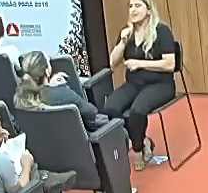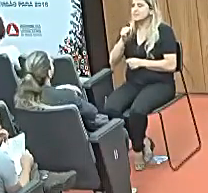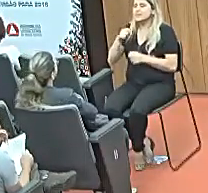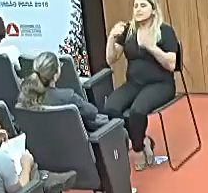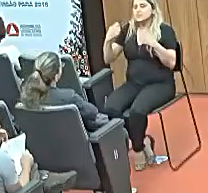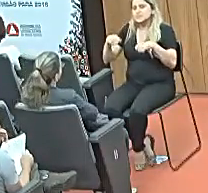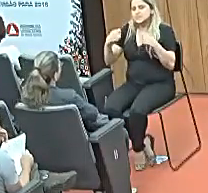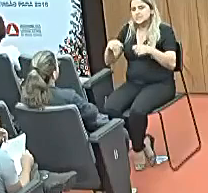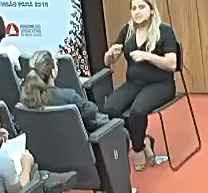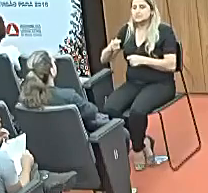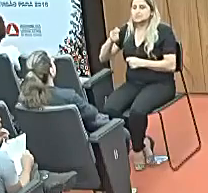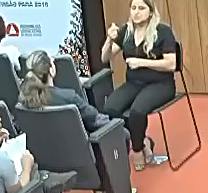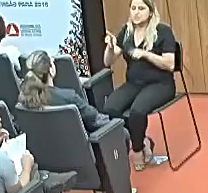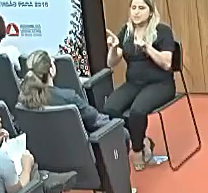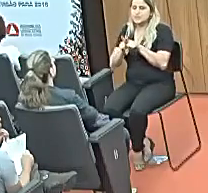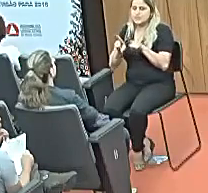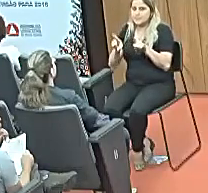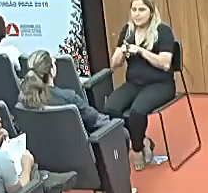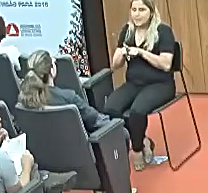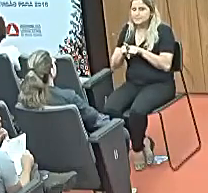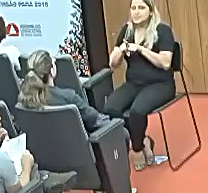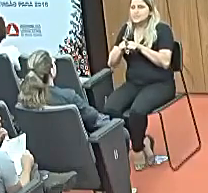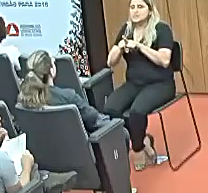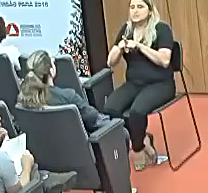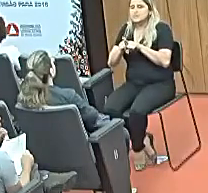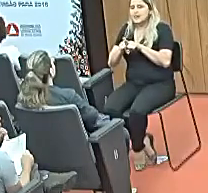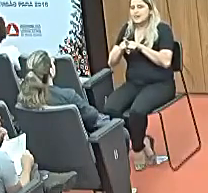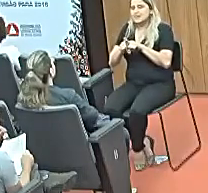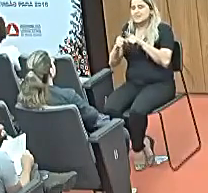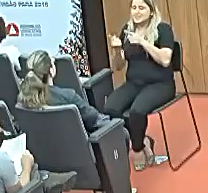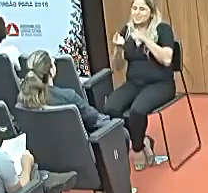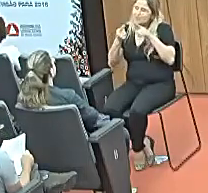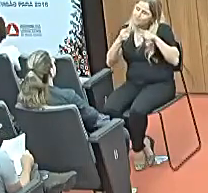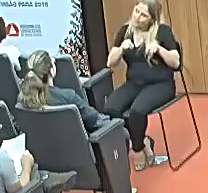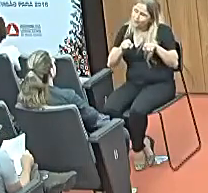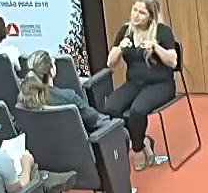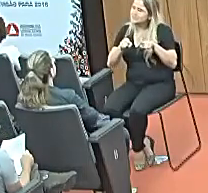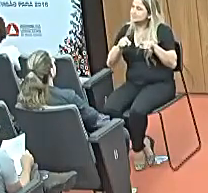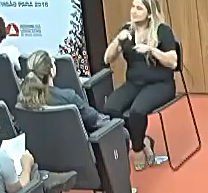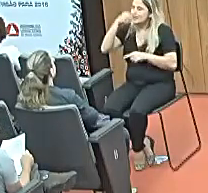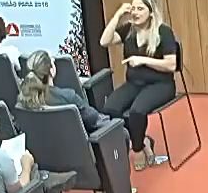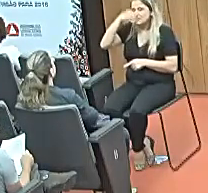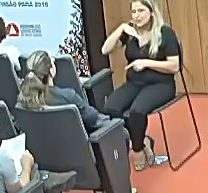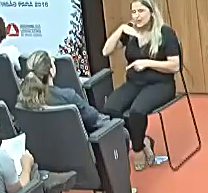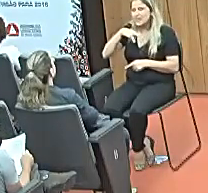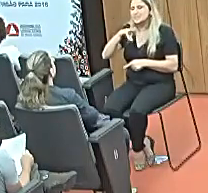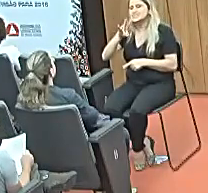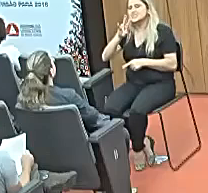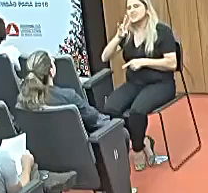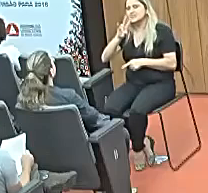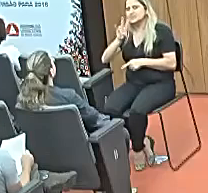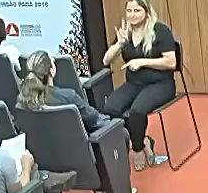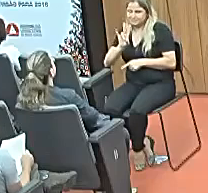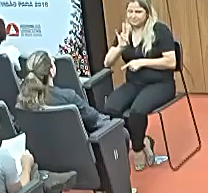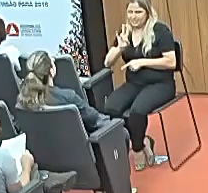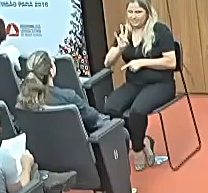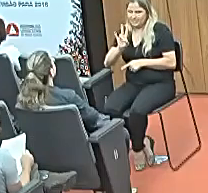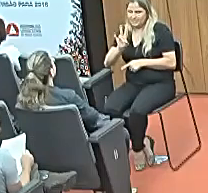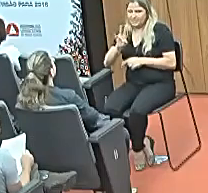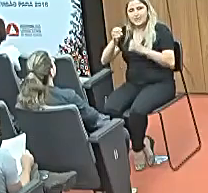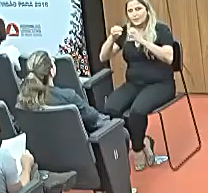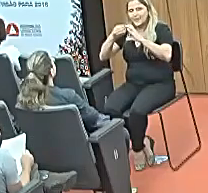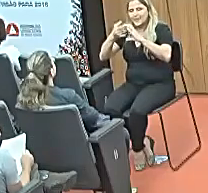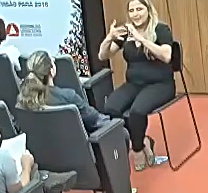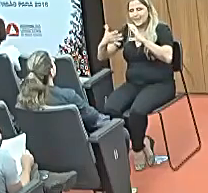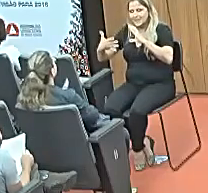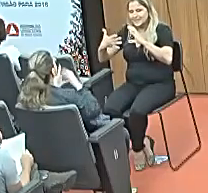e em especial da mulher negra a gente nessa ação a gente quis focar na mulher do campo que a mulher